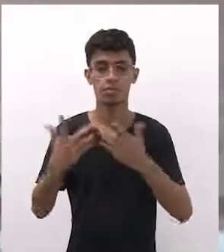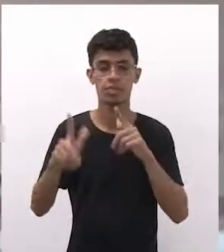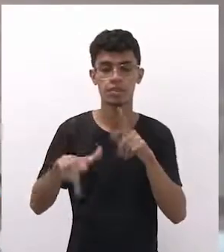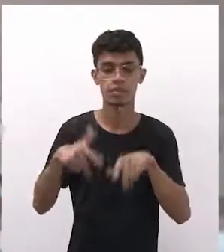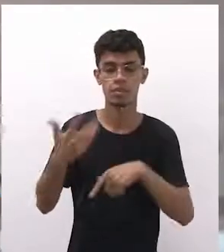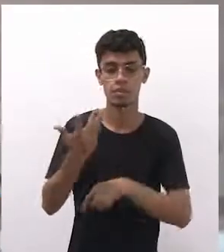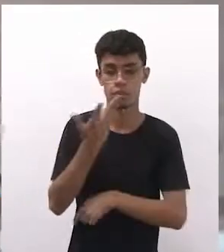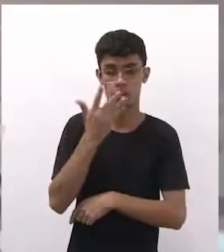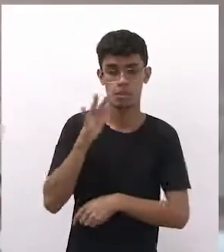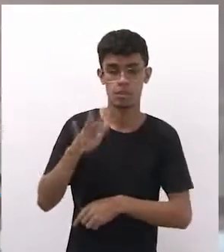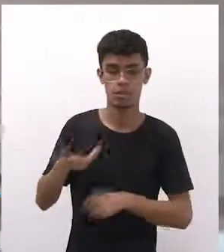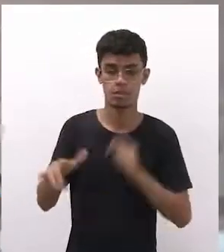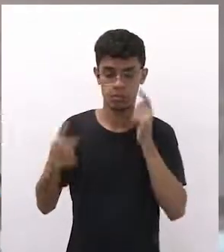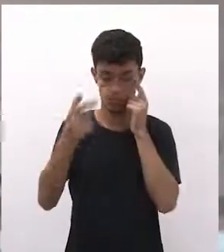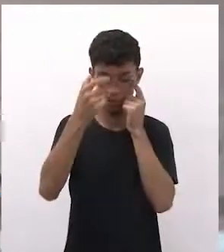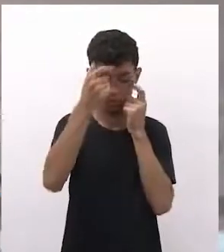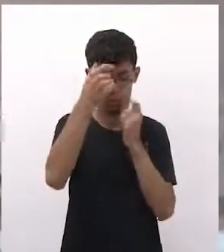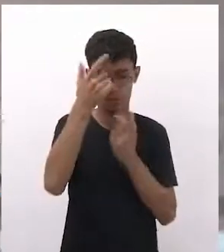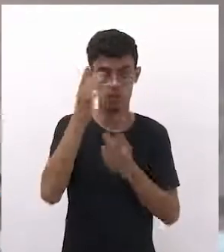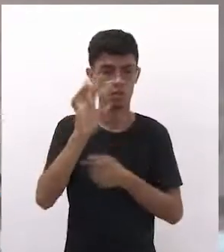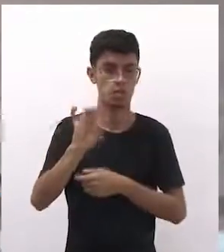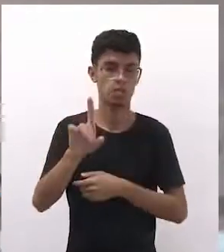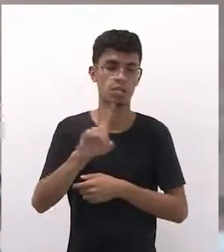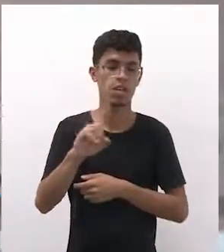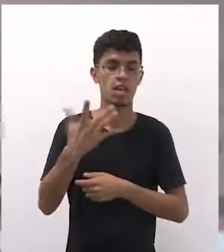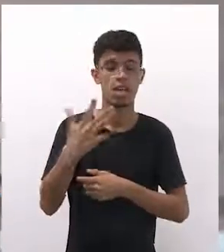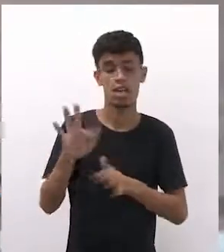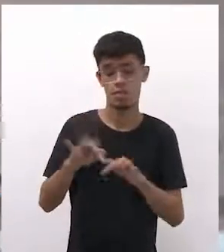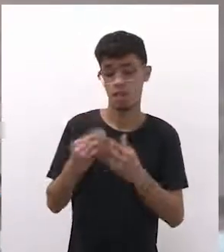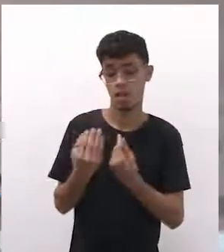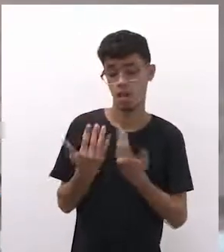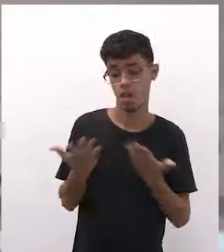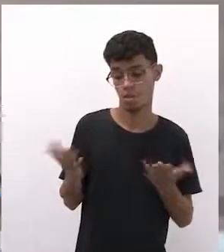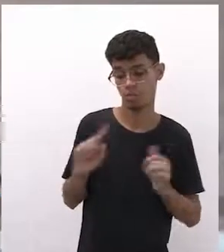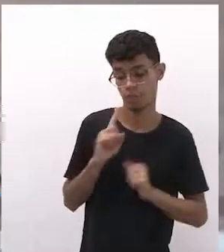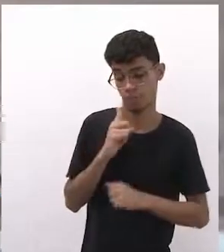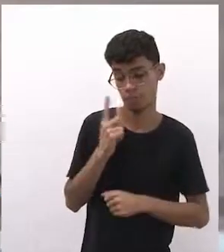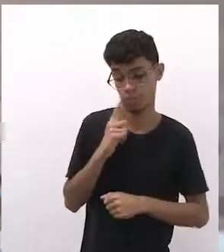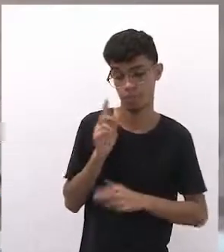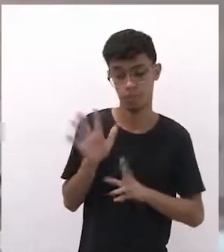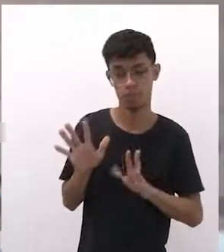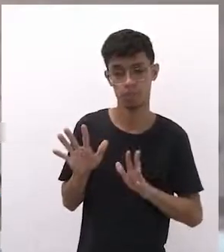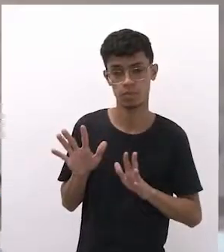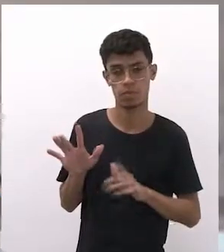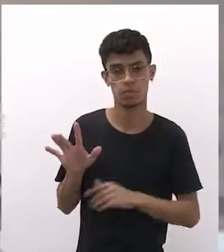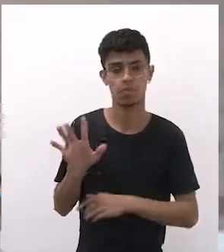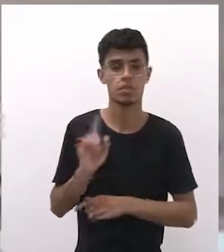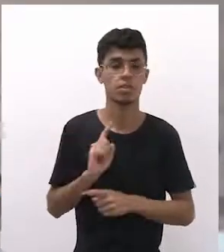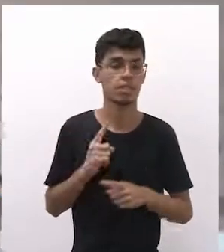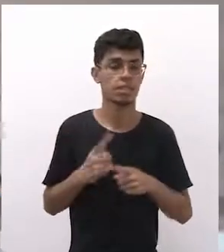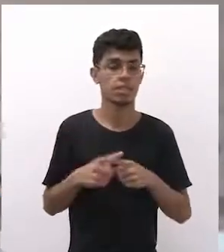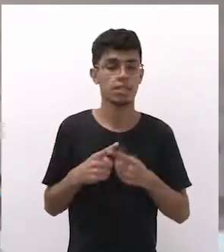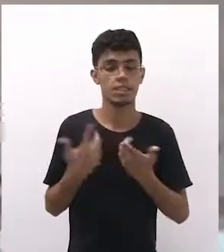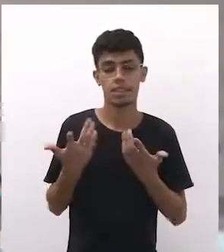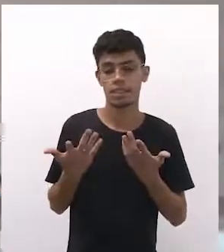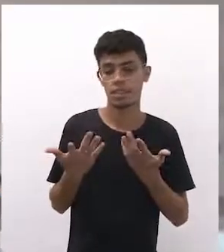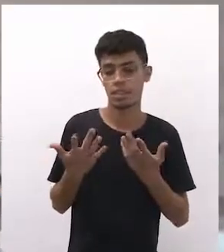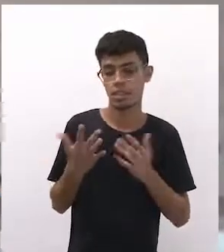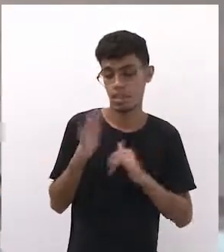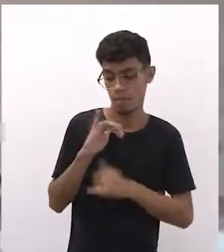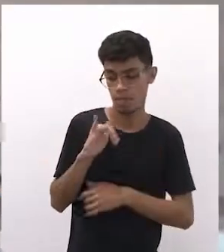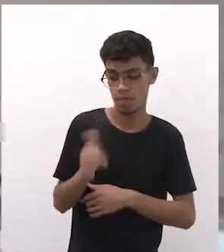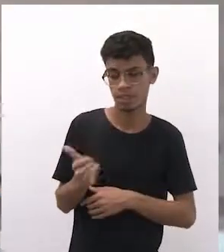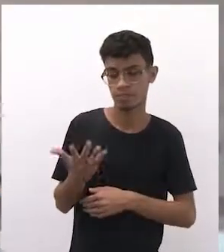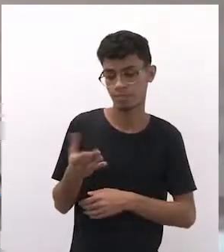uma questão de conscientização, né, não é chegar para a família e dizer, olha só, veja bem, porque esse tipo de discurso, além